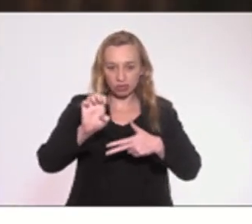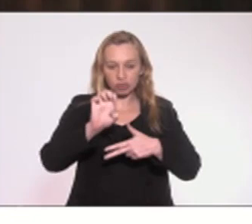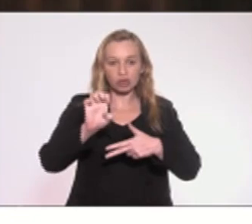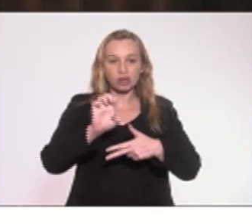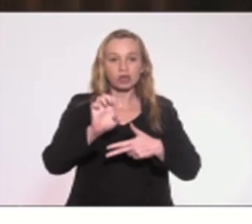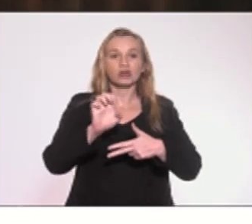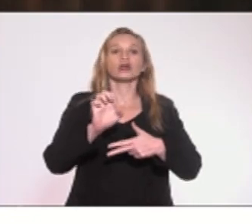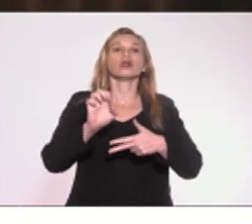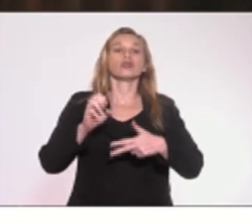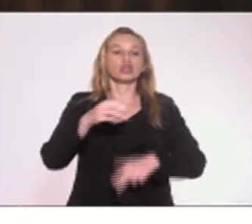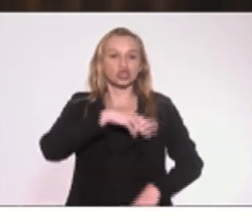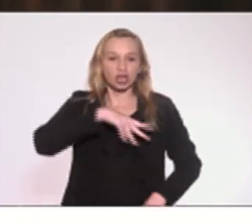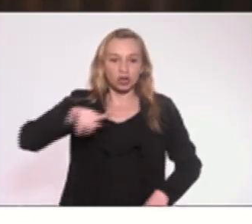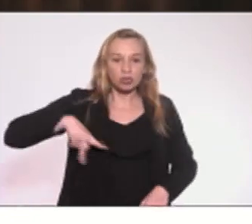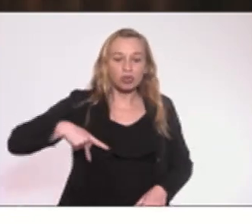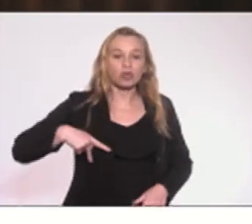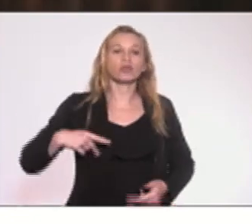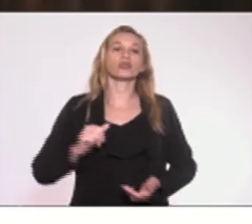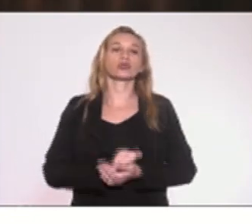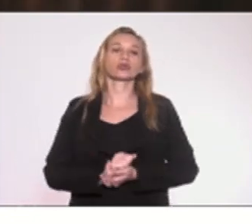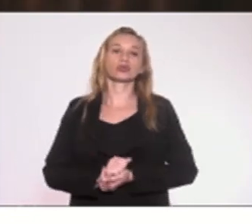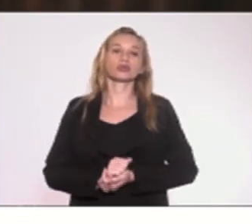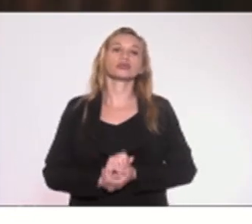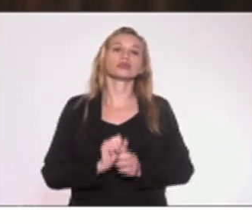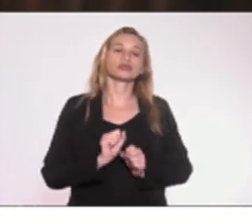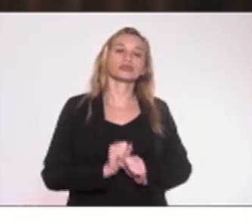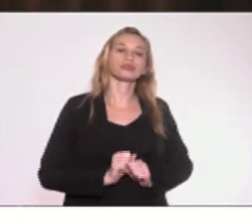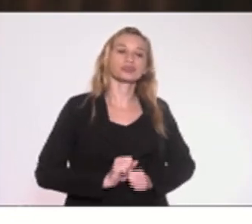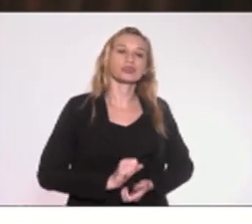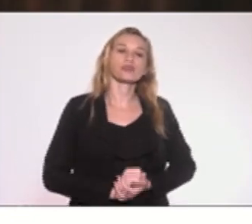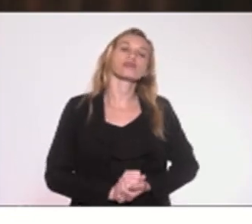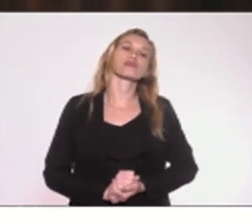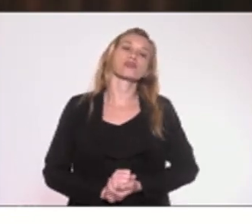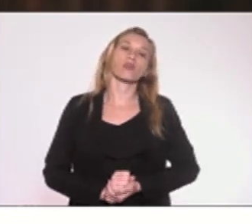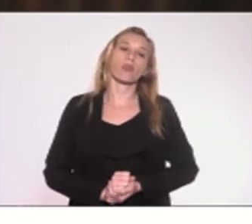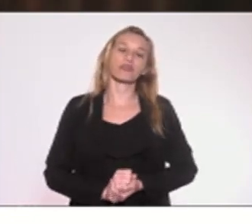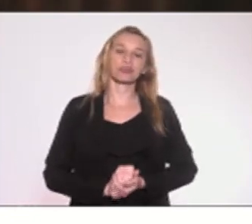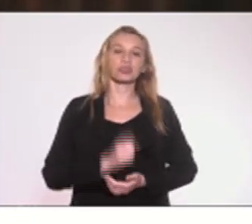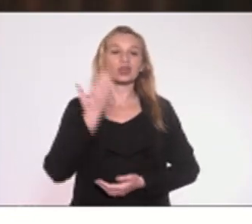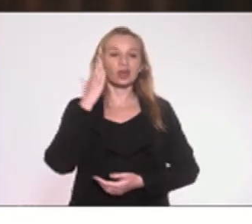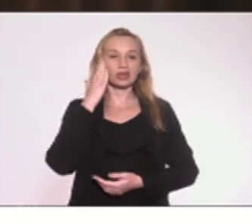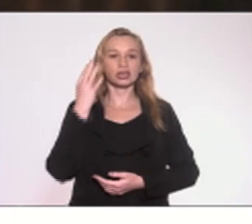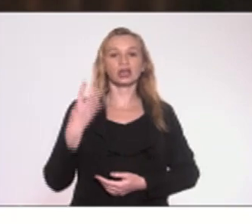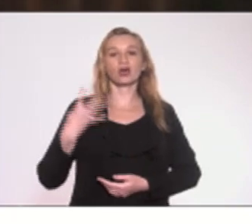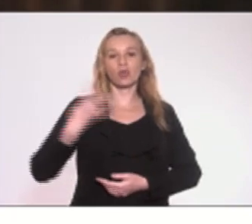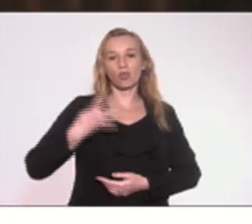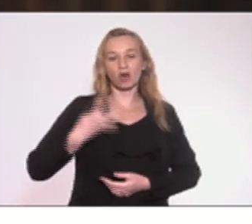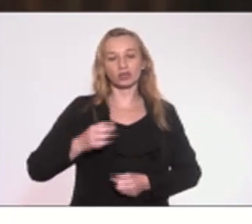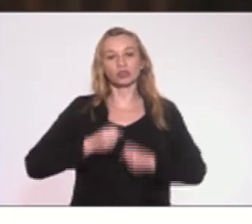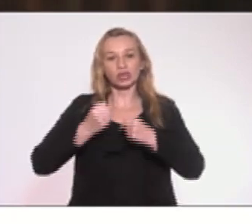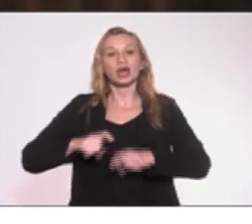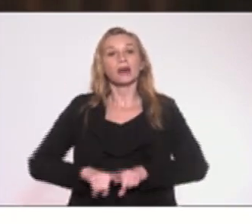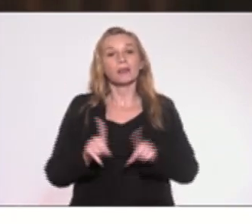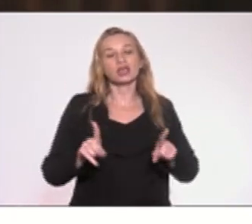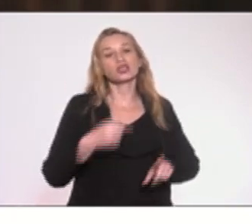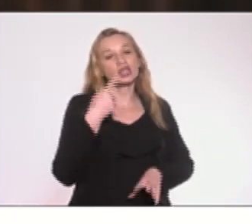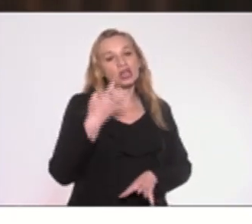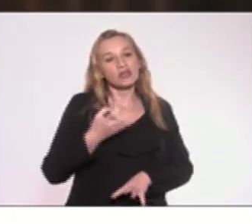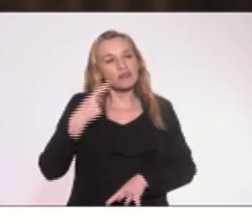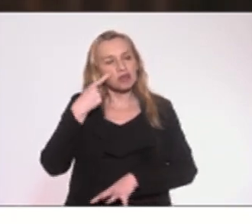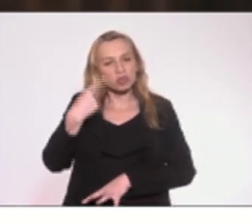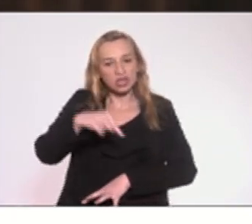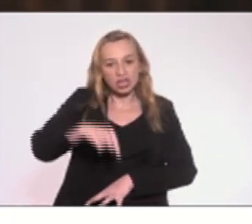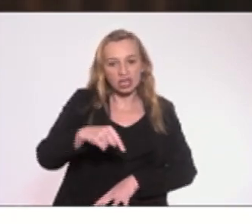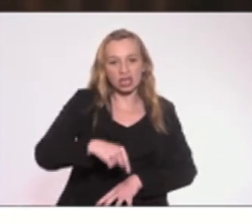do Ministério Público, que também é Poder Executivo, mas a gente pode até, em alguns momentos, entender que é um quarto poder. Mas o que a gente vê aqui é o